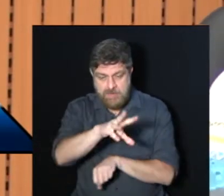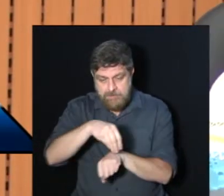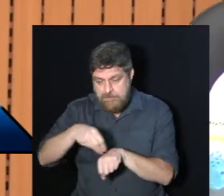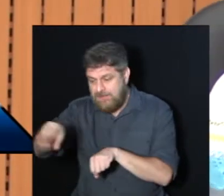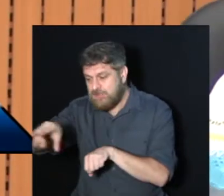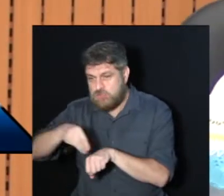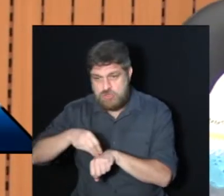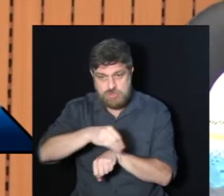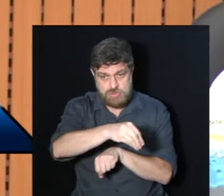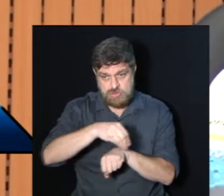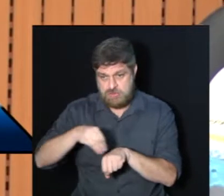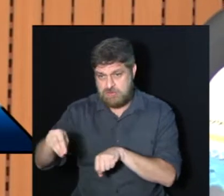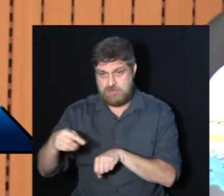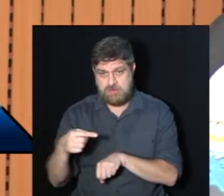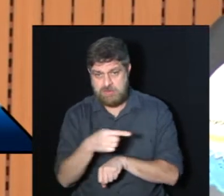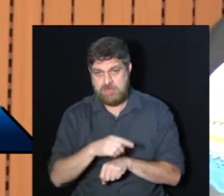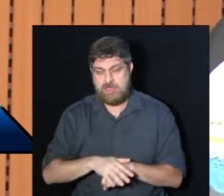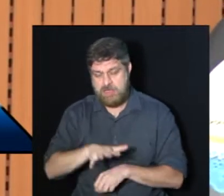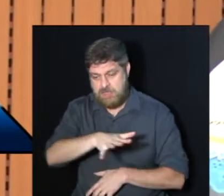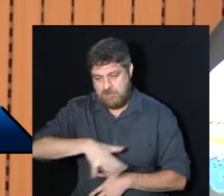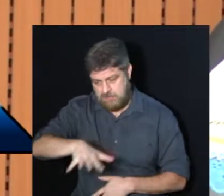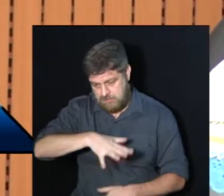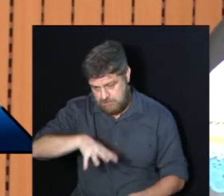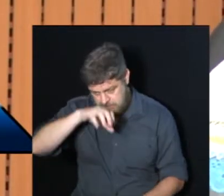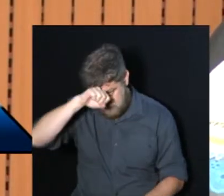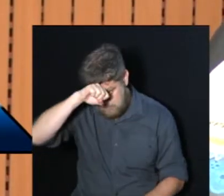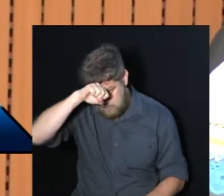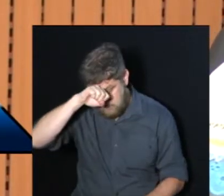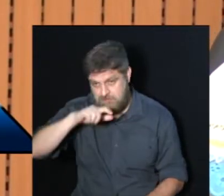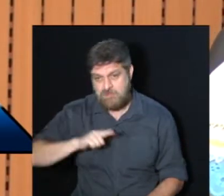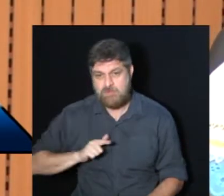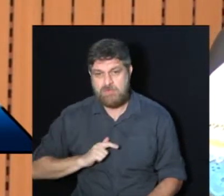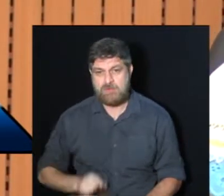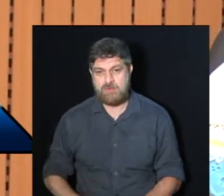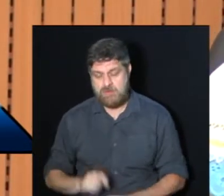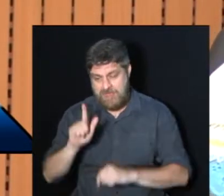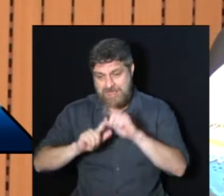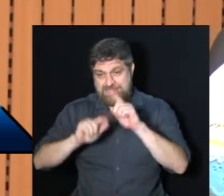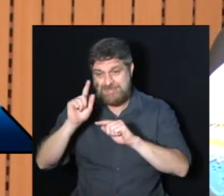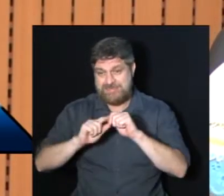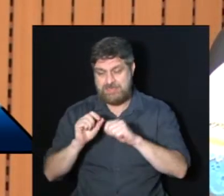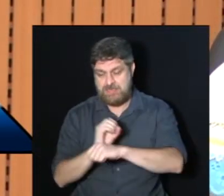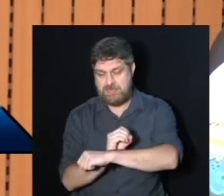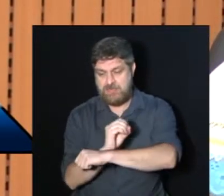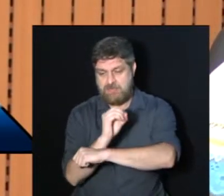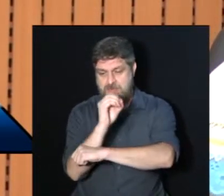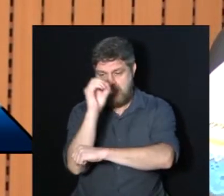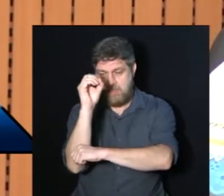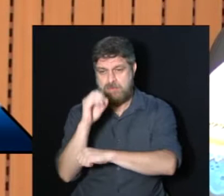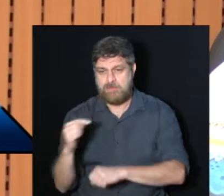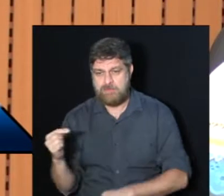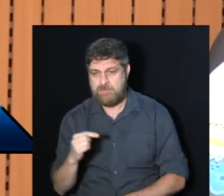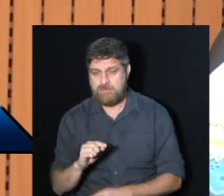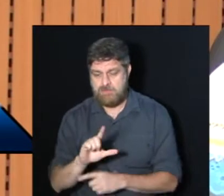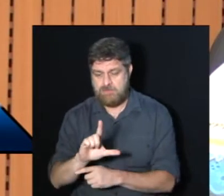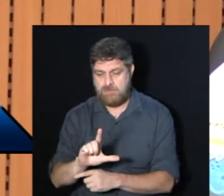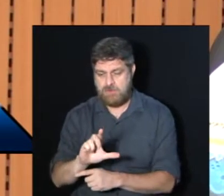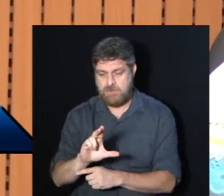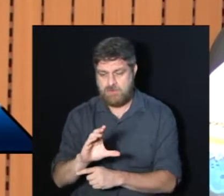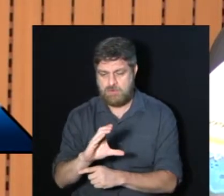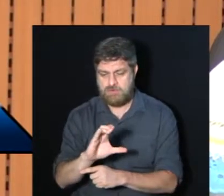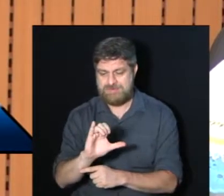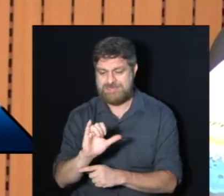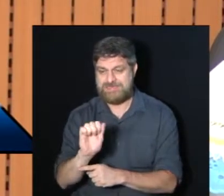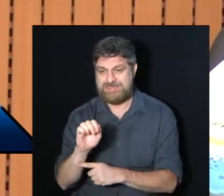evento, que é médium umbandista da tenda de Umbanda Estrela Matutina, a Luciana Bragil